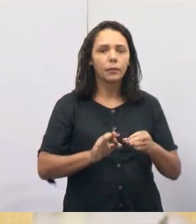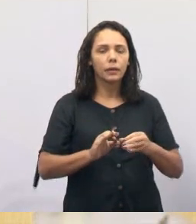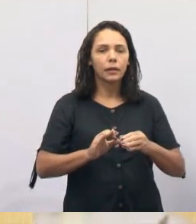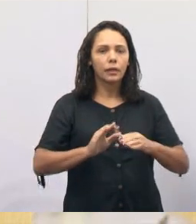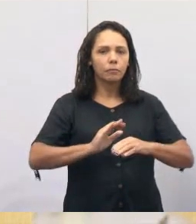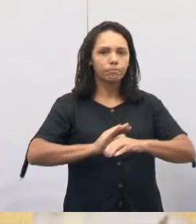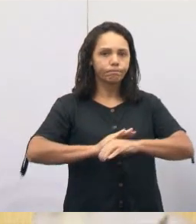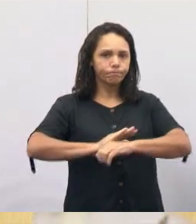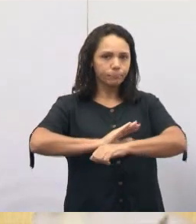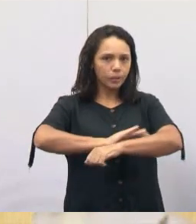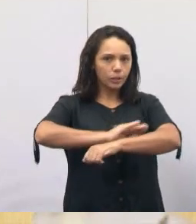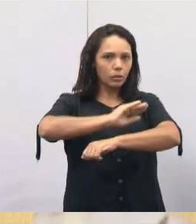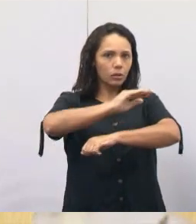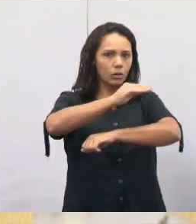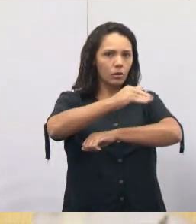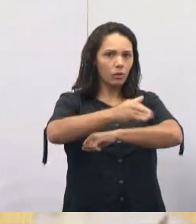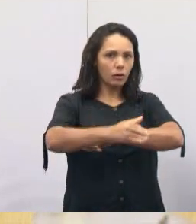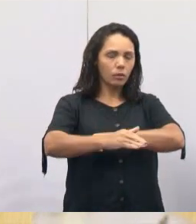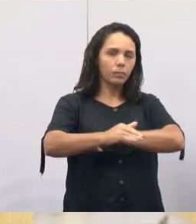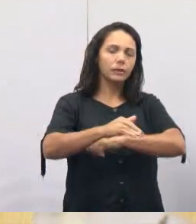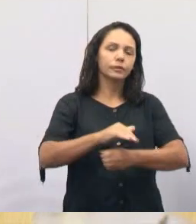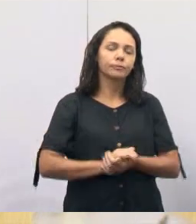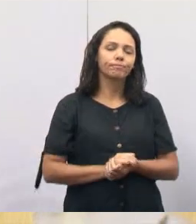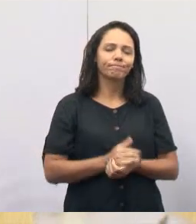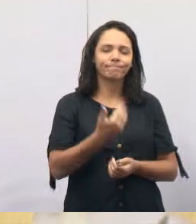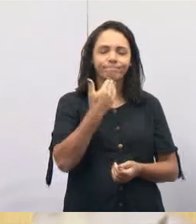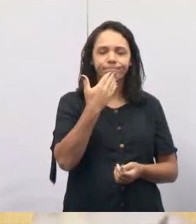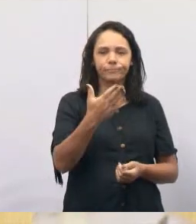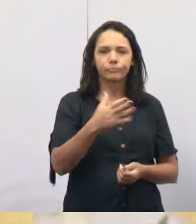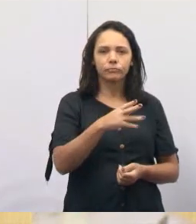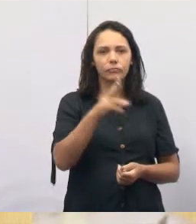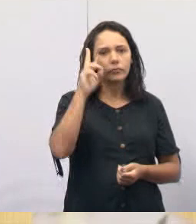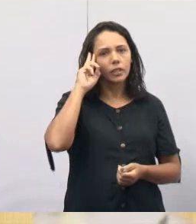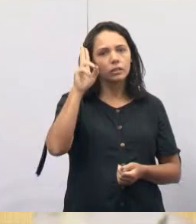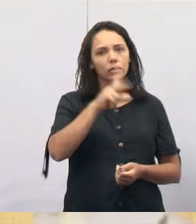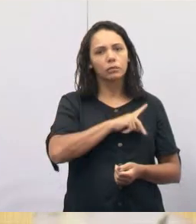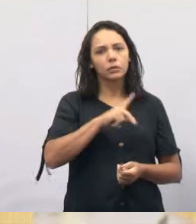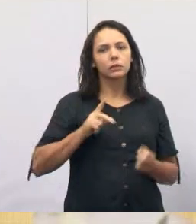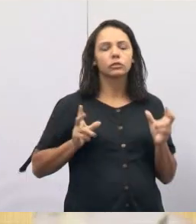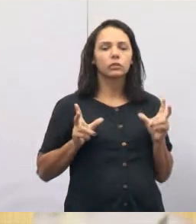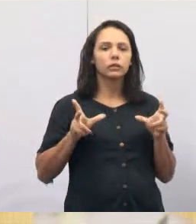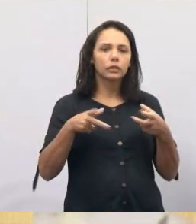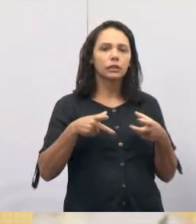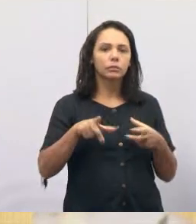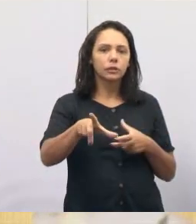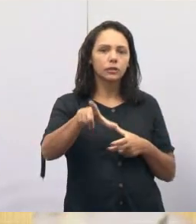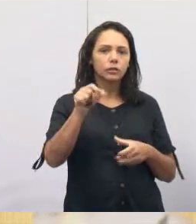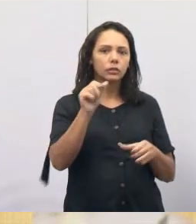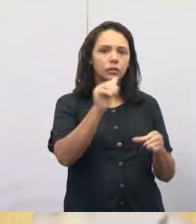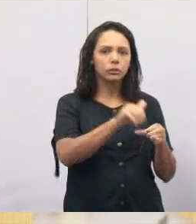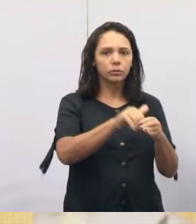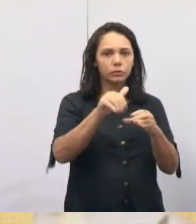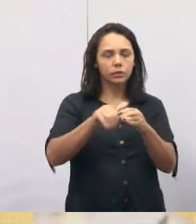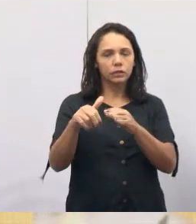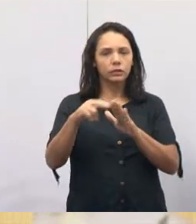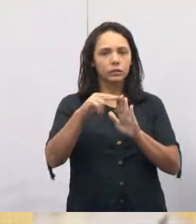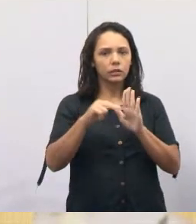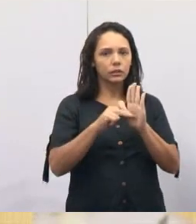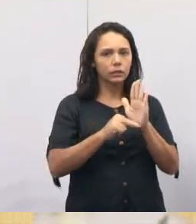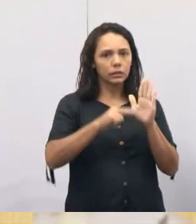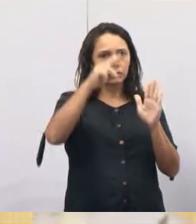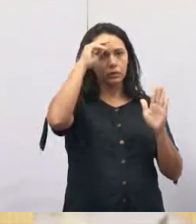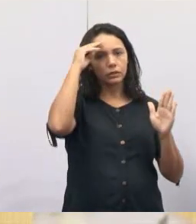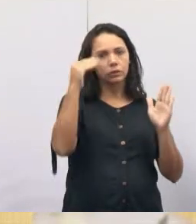faixa pedestre. Requeremos ao excelentíssimo senhor presidente dessa casa, ouvido e aprovado pelo egrégio plenário, cumprir